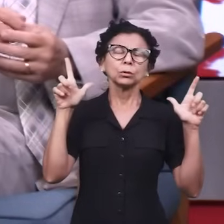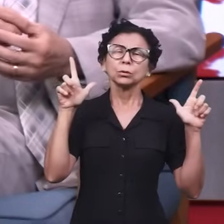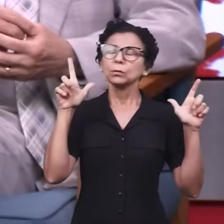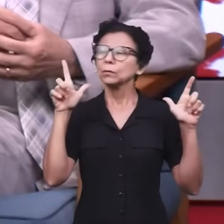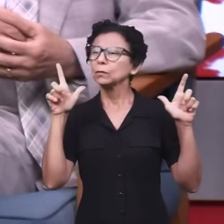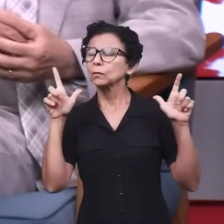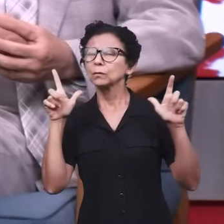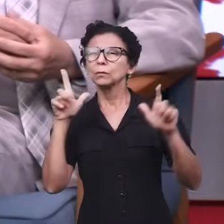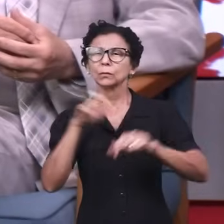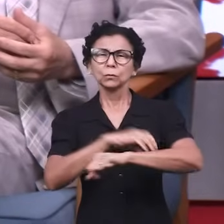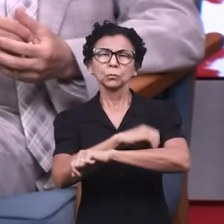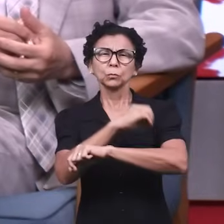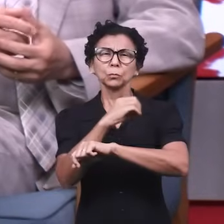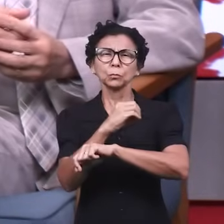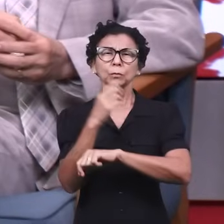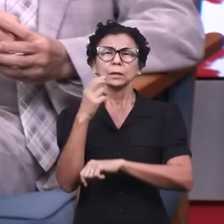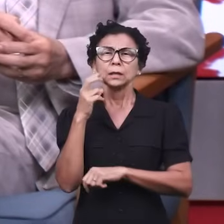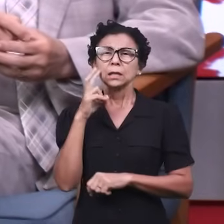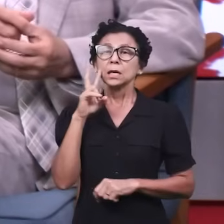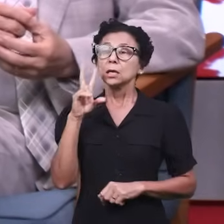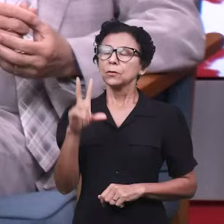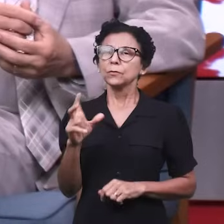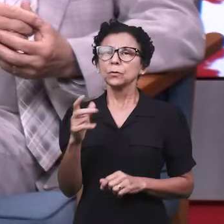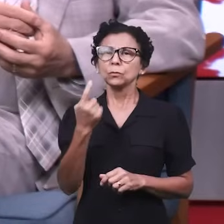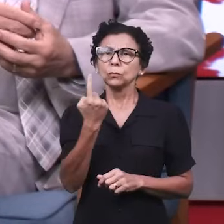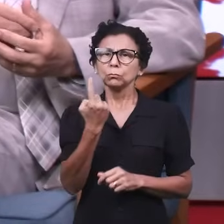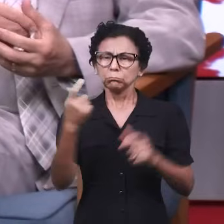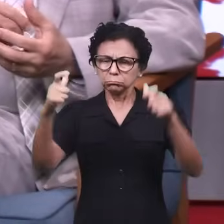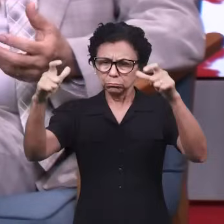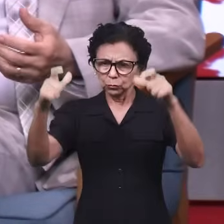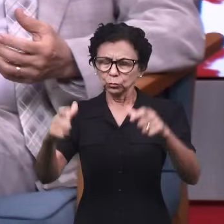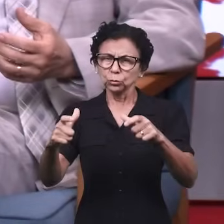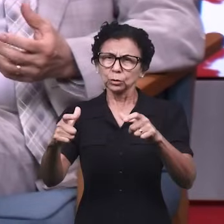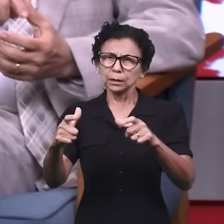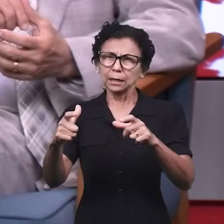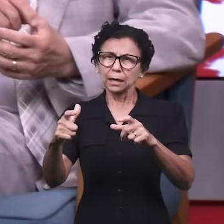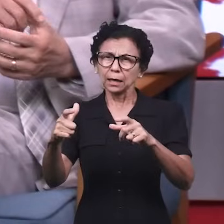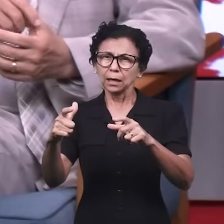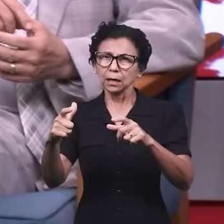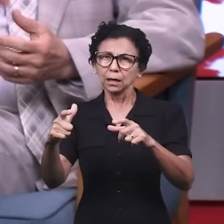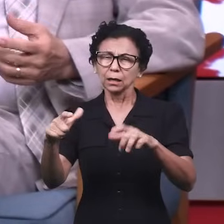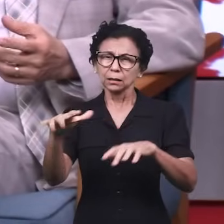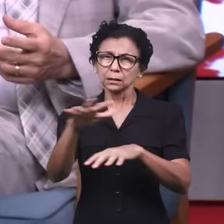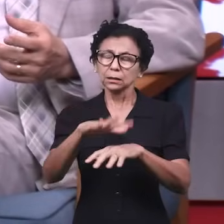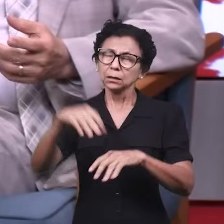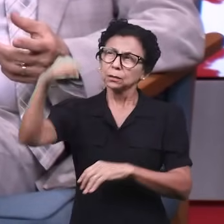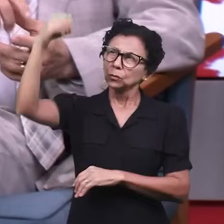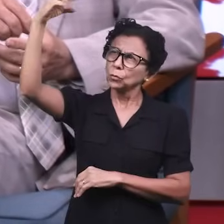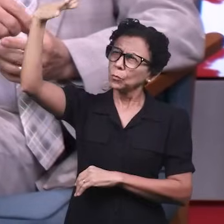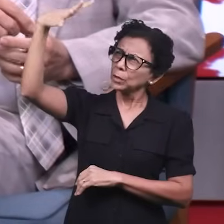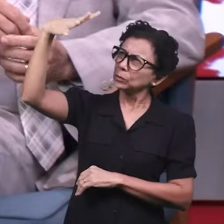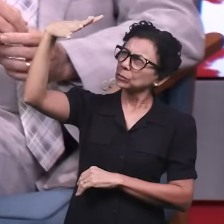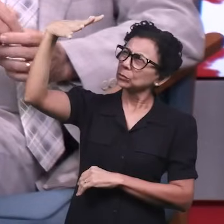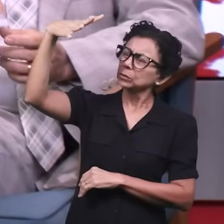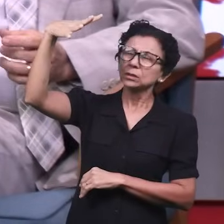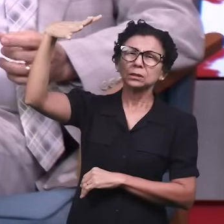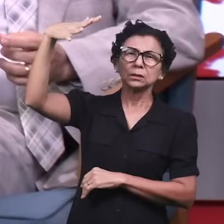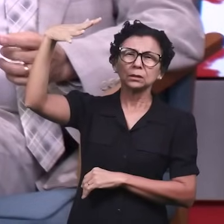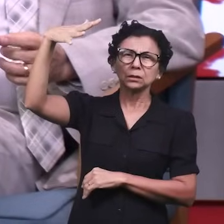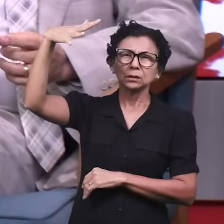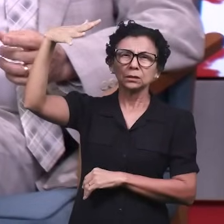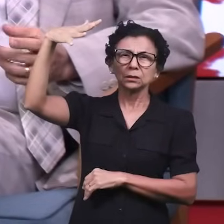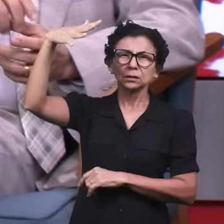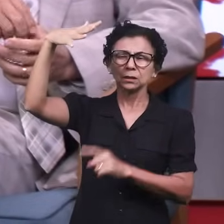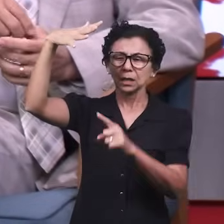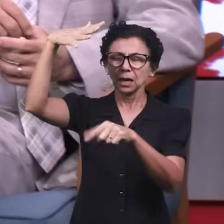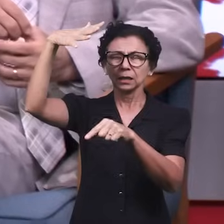cidade e viu a luz acesa num local e procurou, e a luz acesa que ela achava era em frente